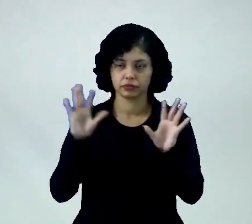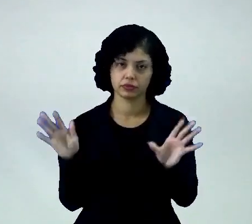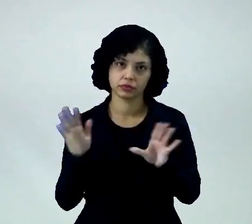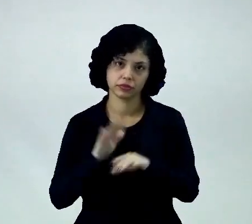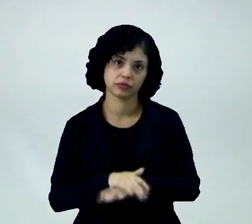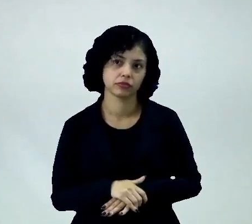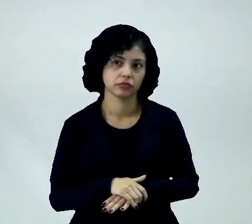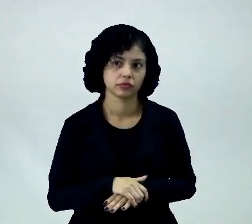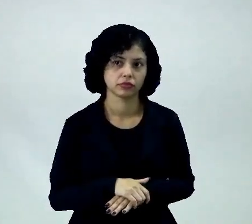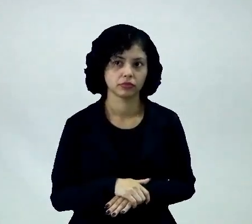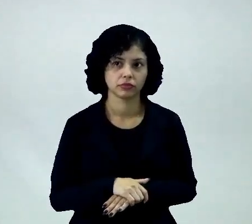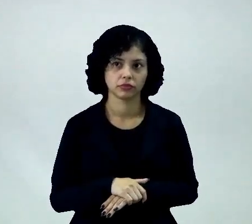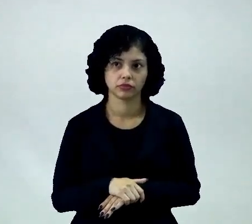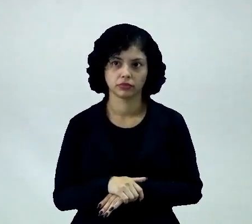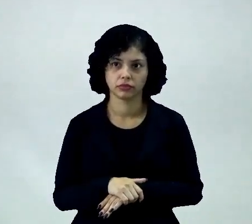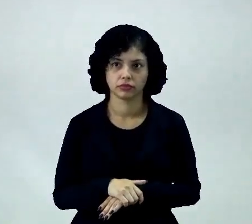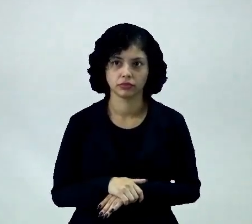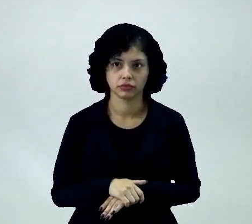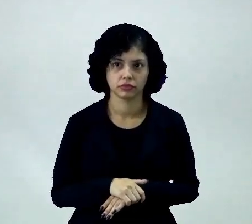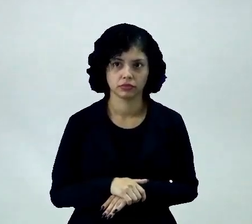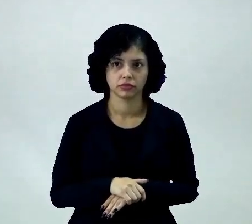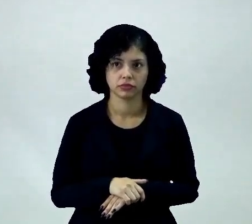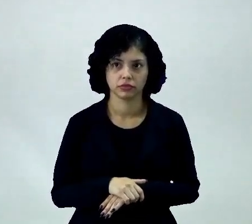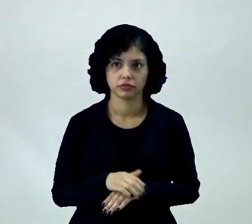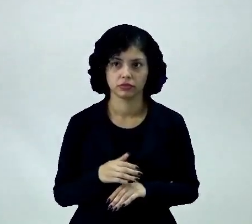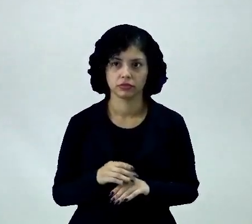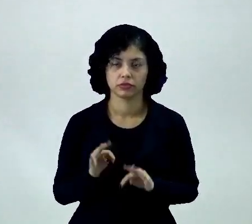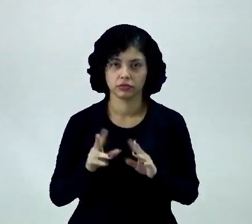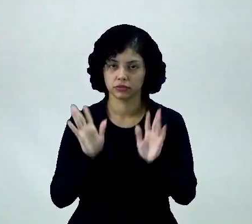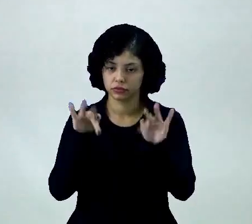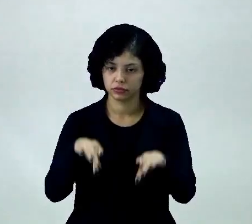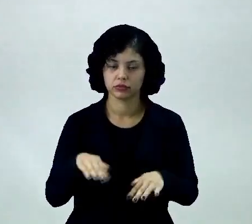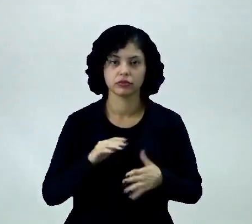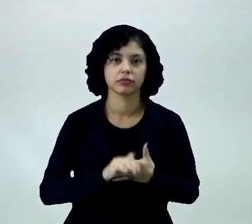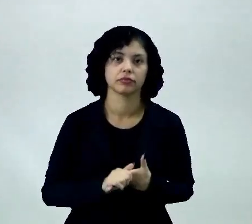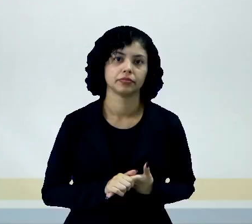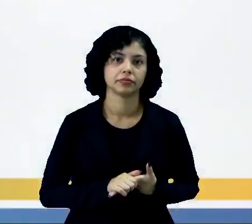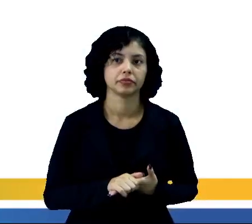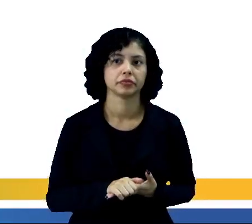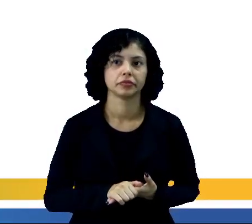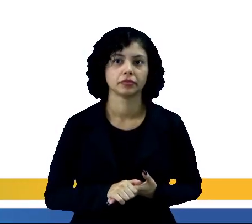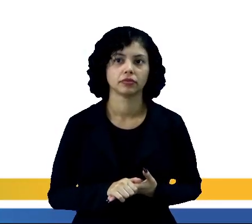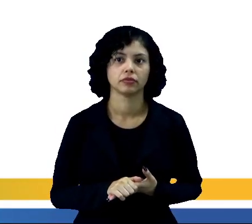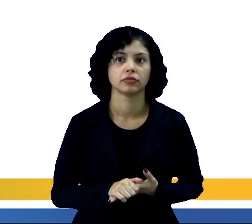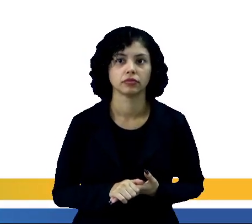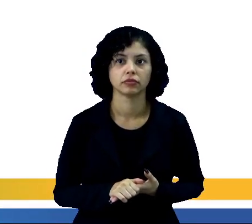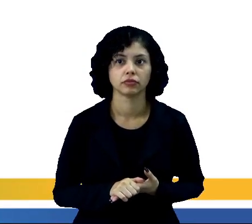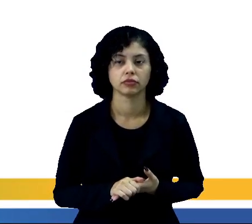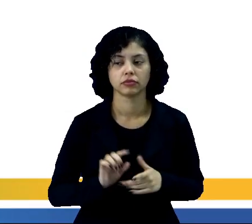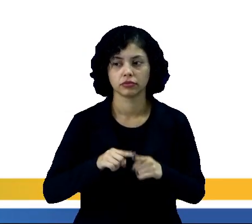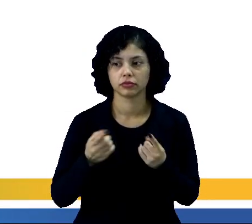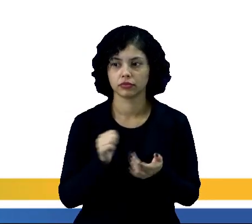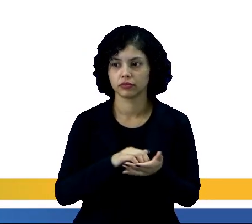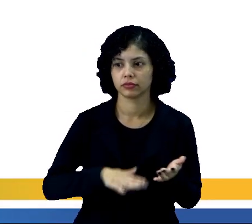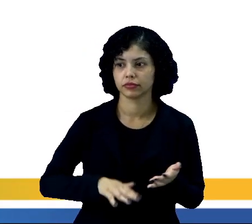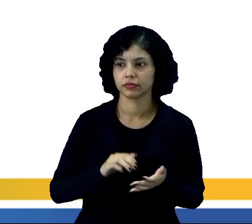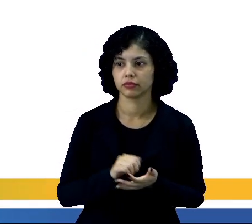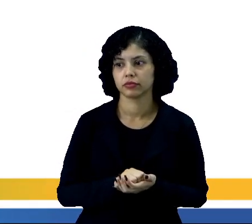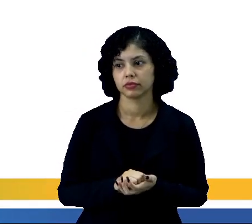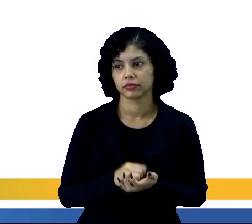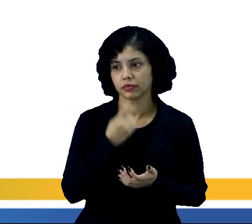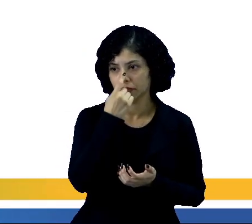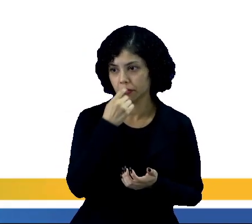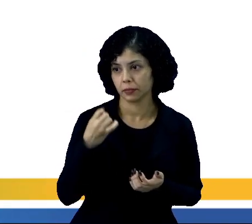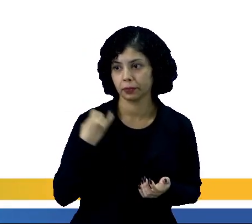libertação, né, e, né, praticamente o fim da guerra. Vamos lá, mais uma questão.